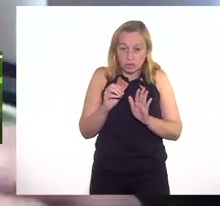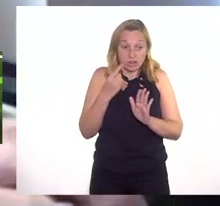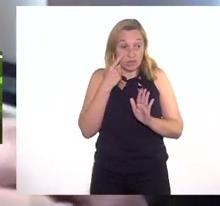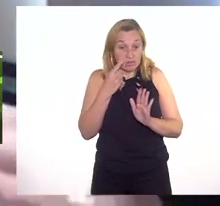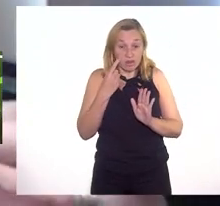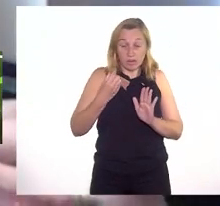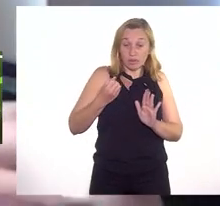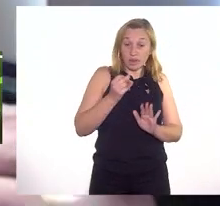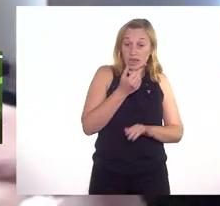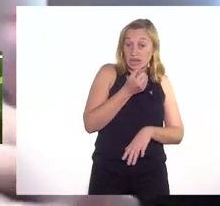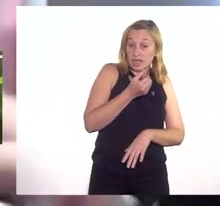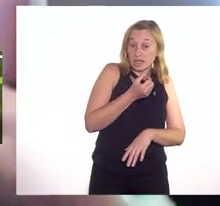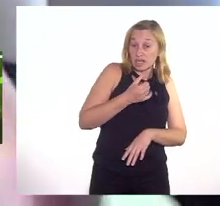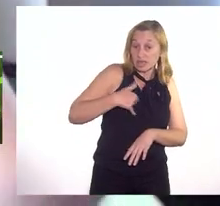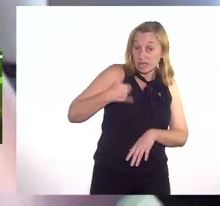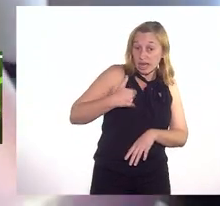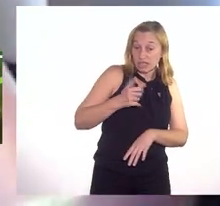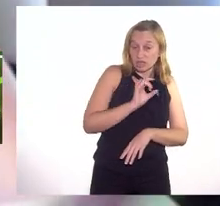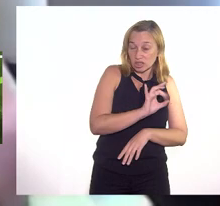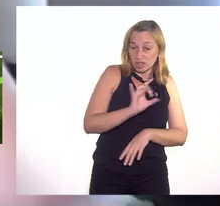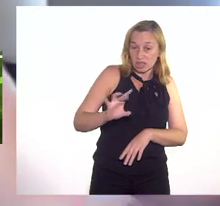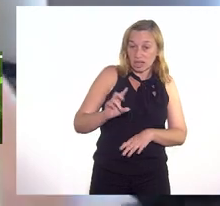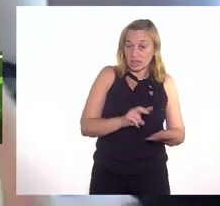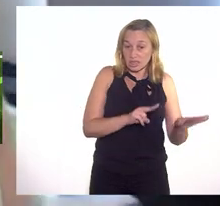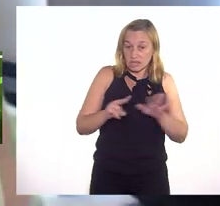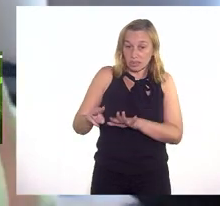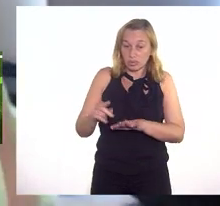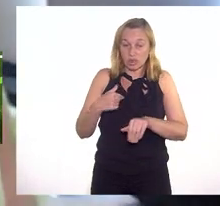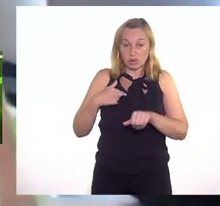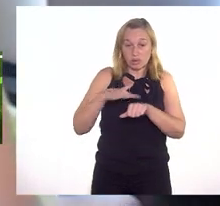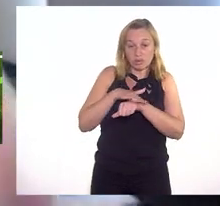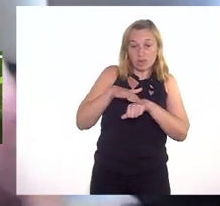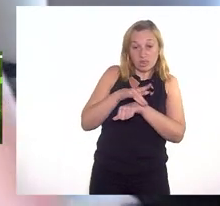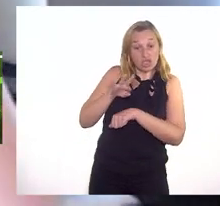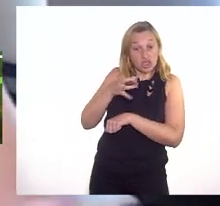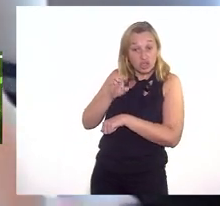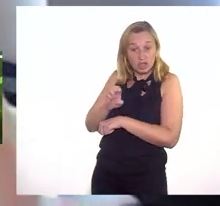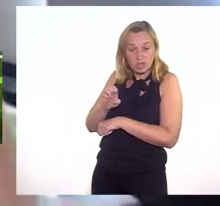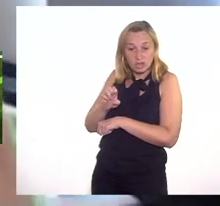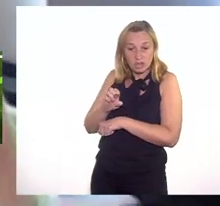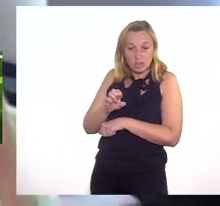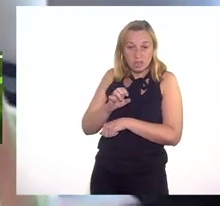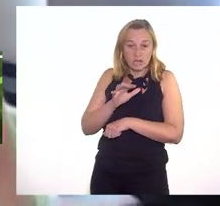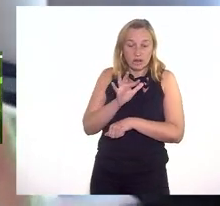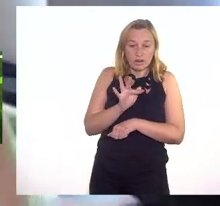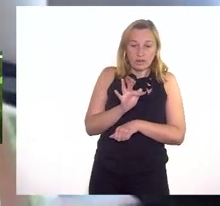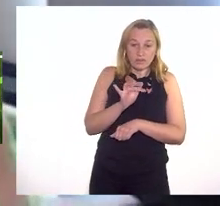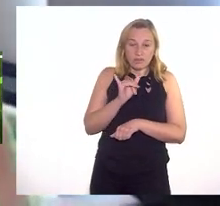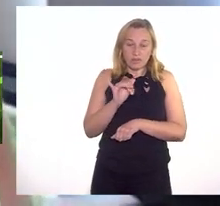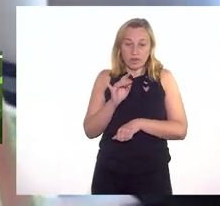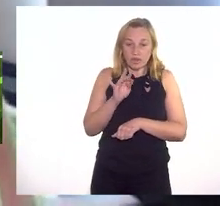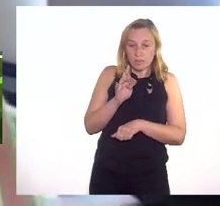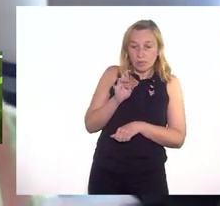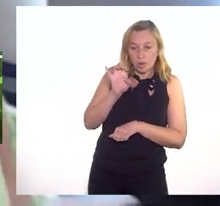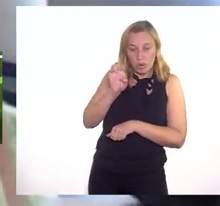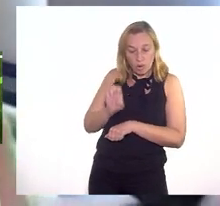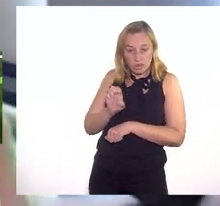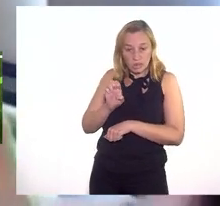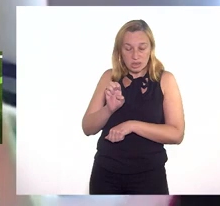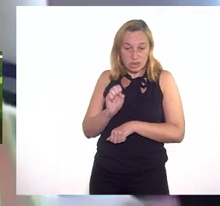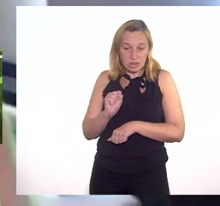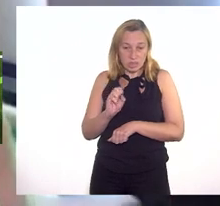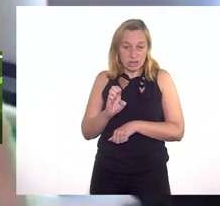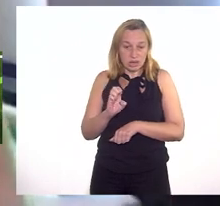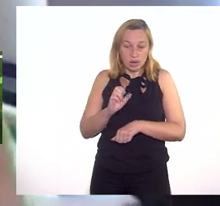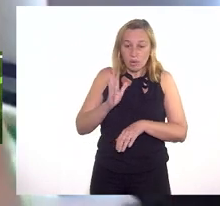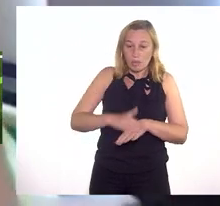idade. E essa semana eu estava conversando com o Cristiano. Na fibrose cística, o mais velho, ele tem